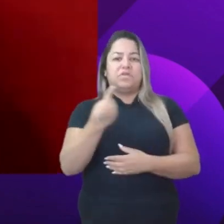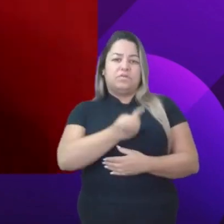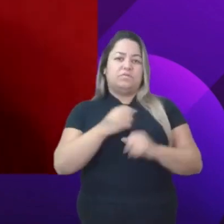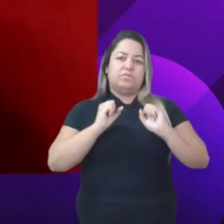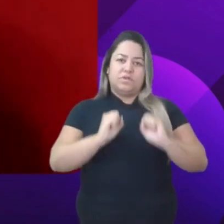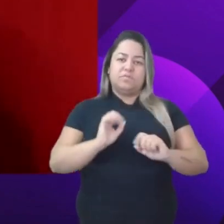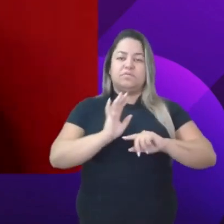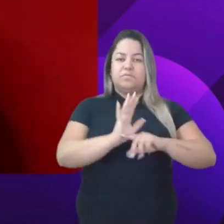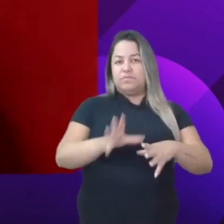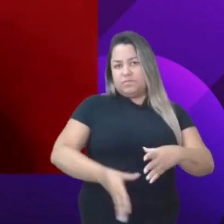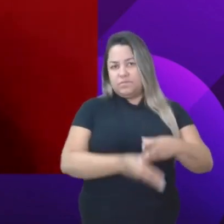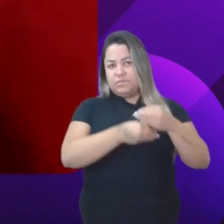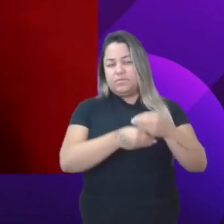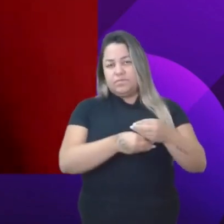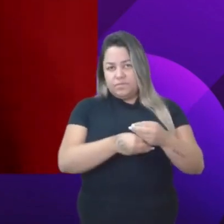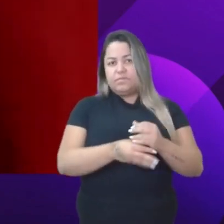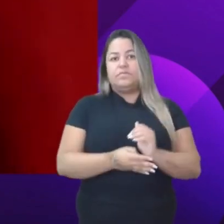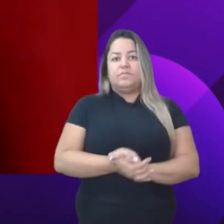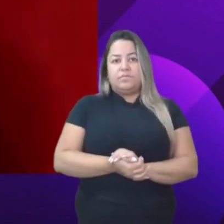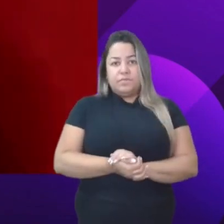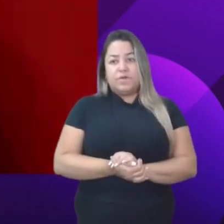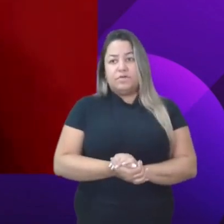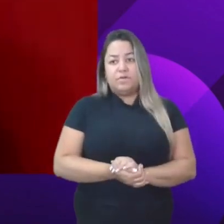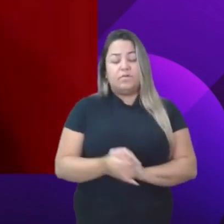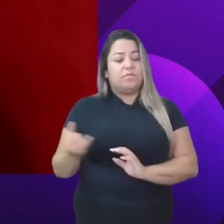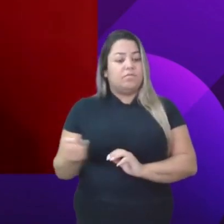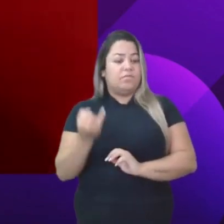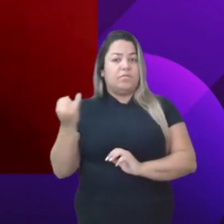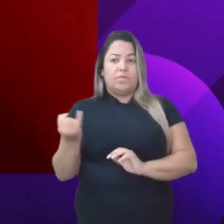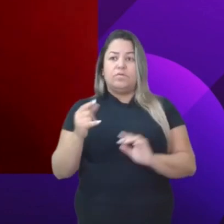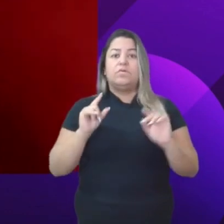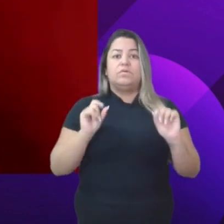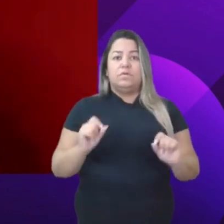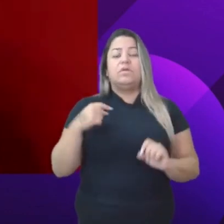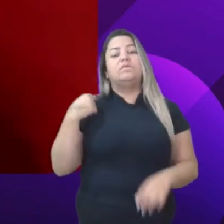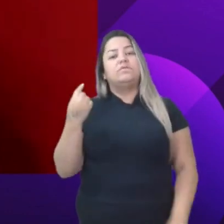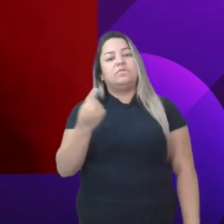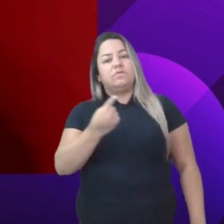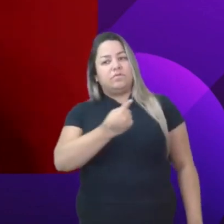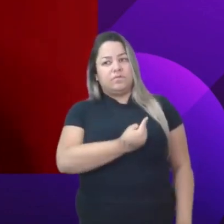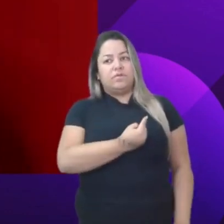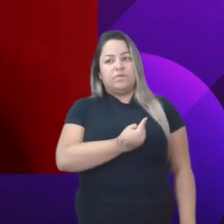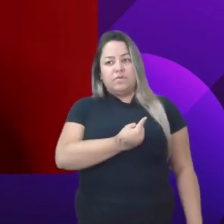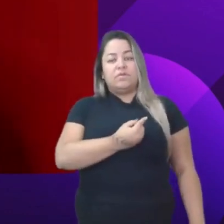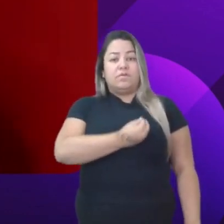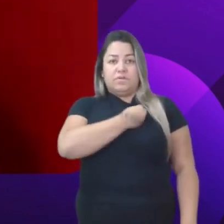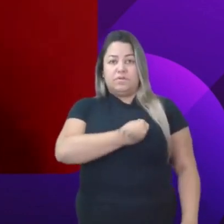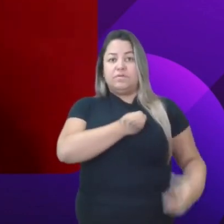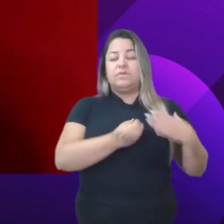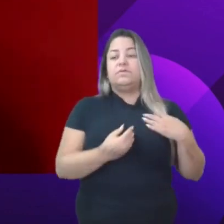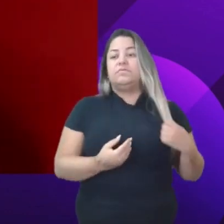podemos contribuir com essa parte fundamental das nossas vidas.